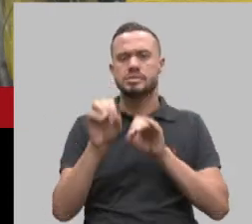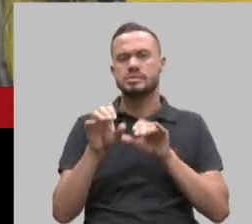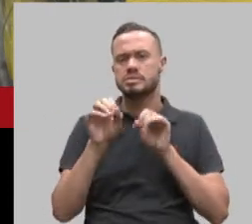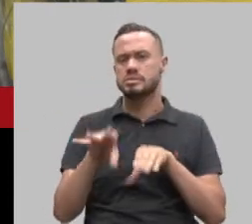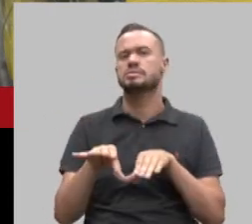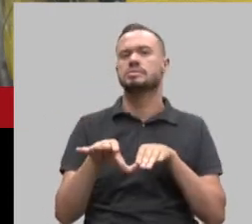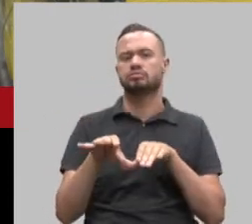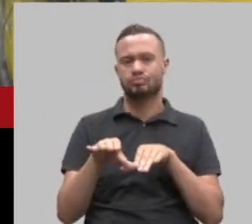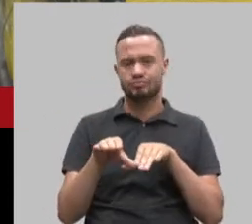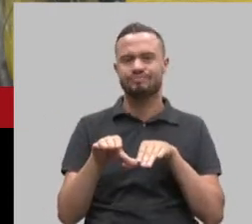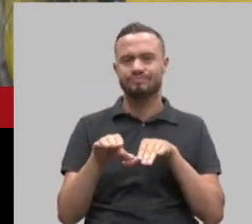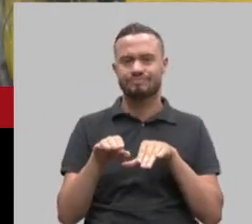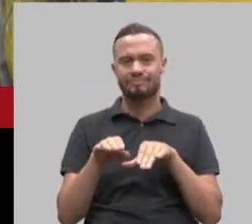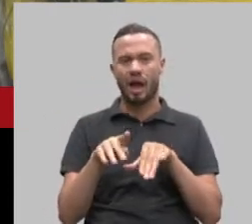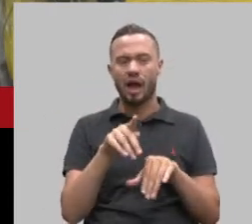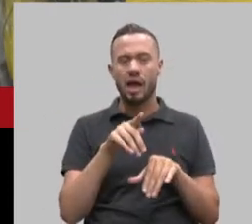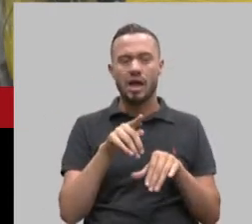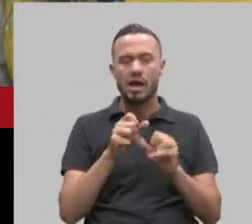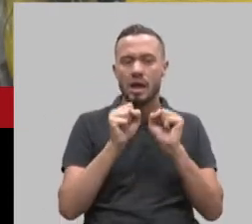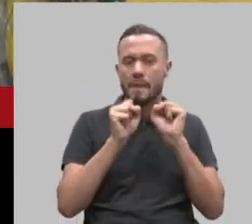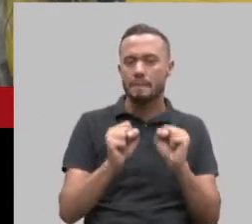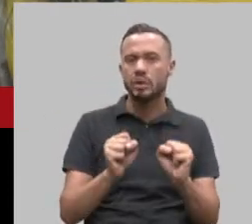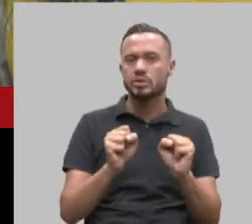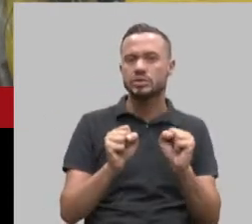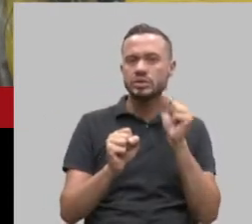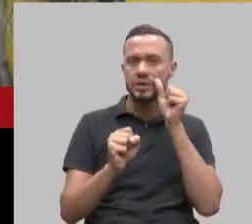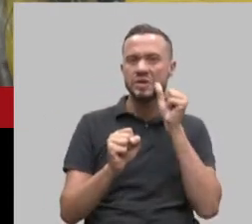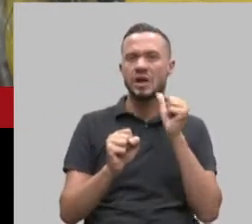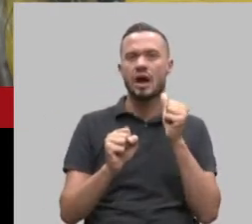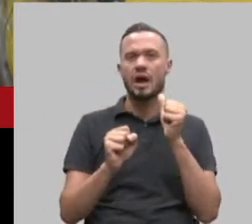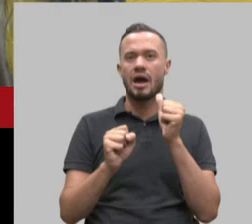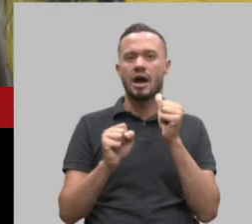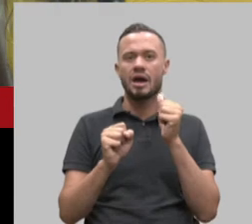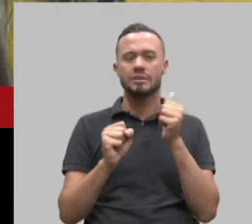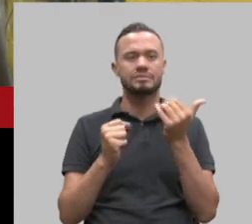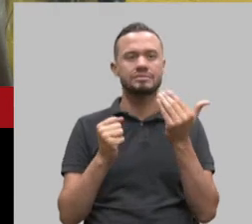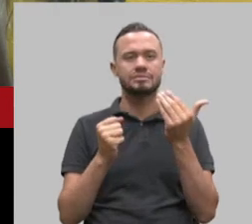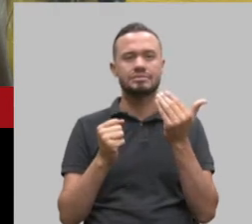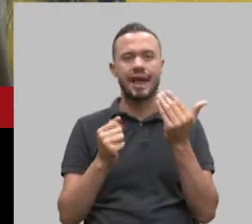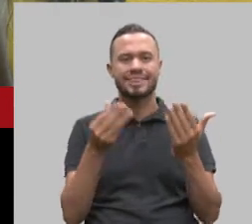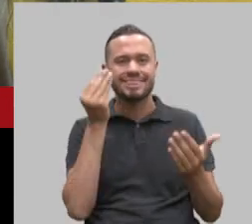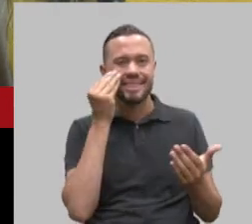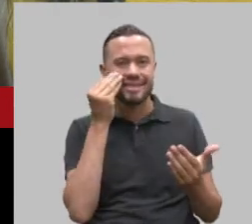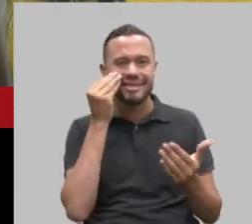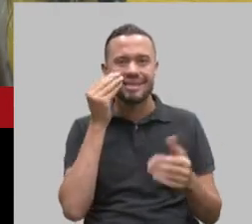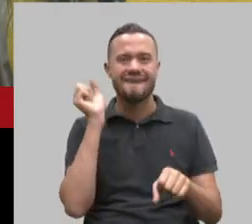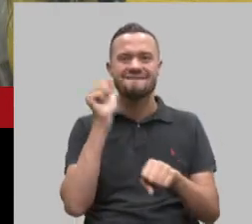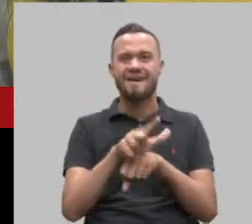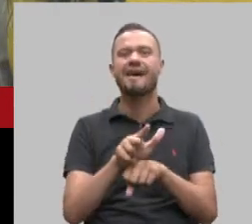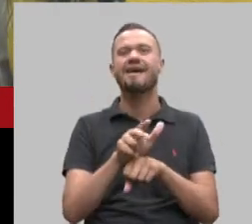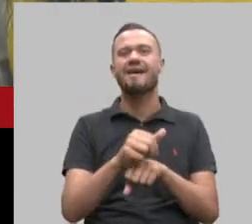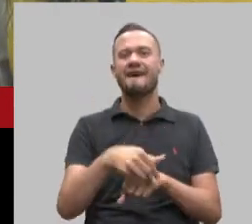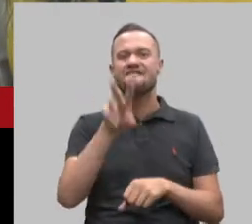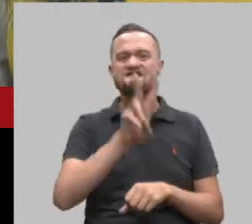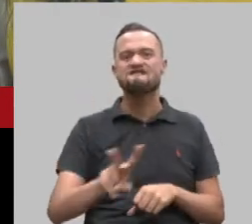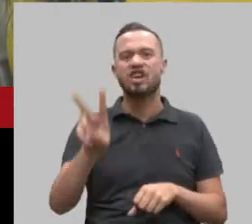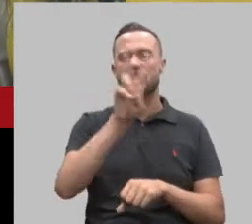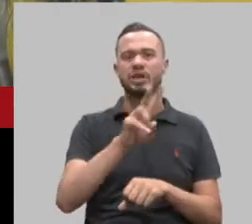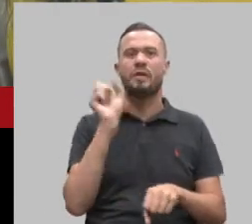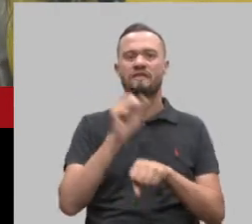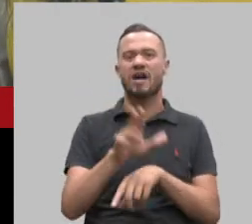eles possam disputar de igual para igual a vaga no vestibular a vaga na